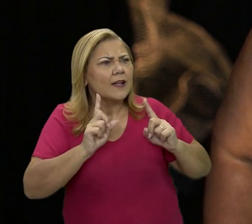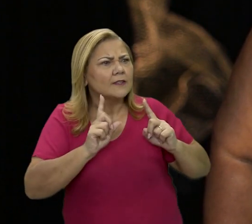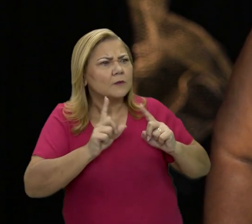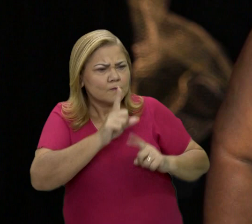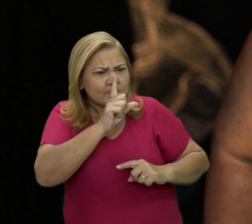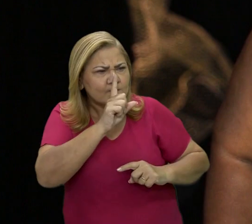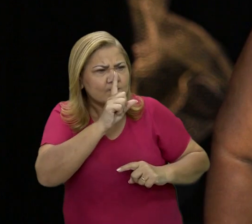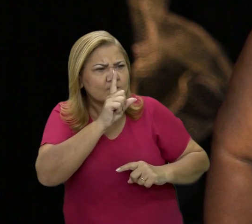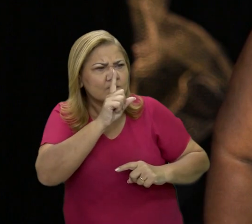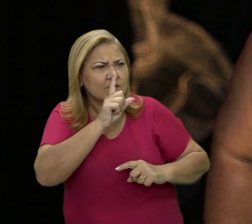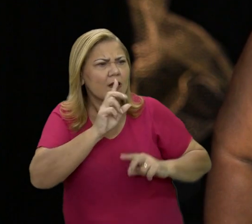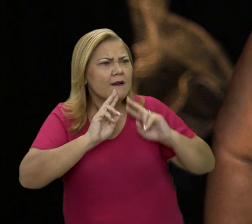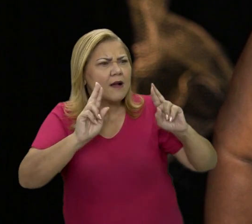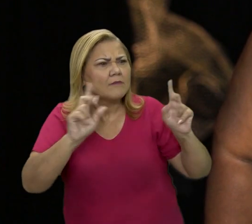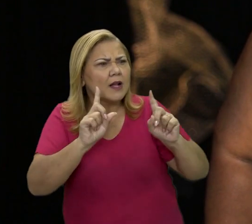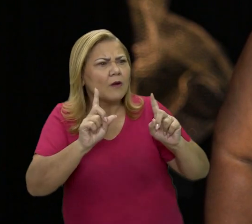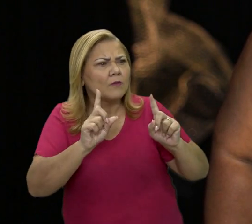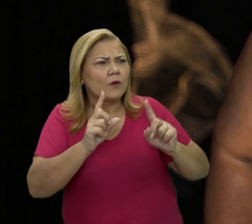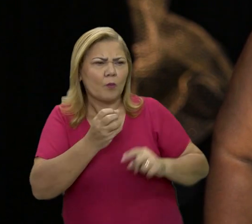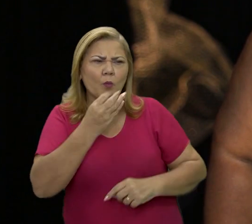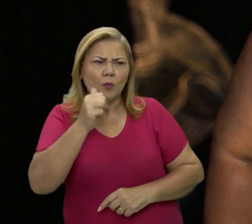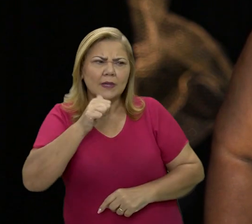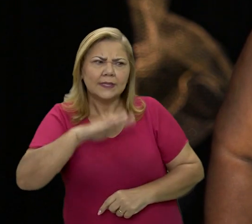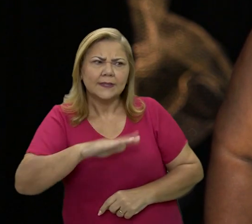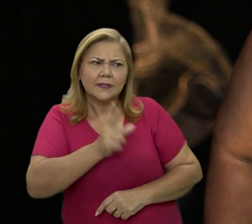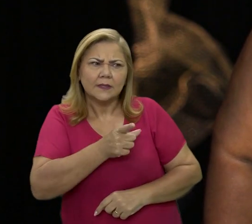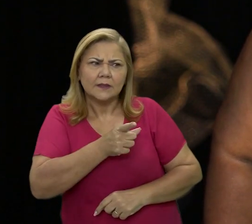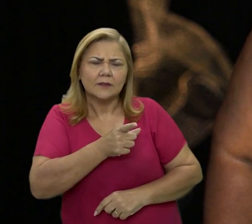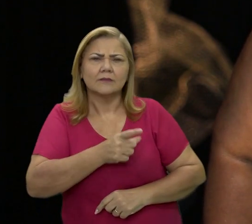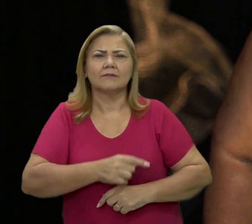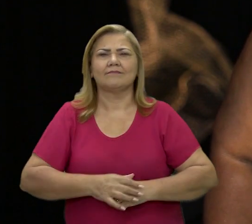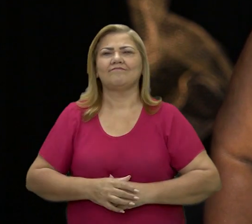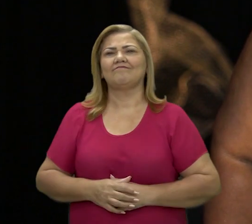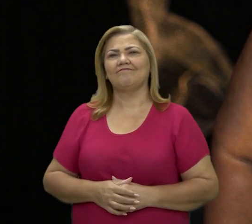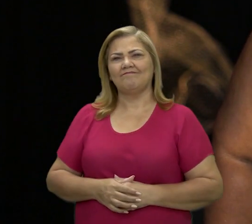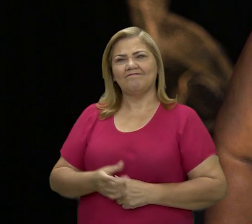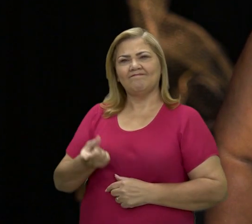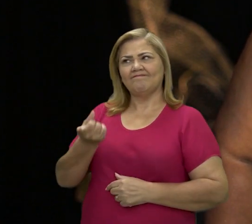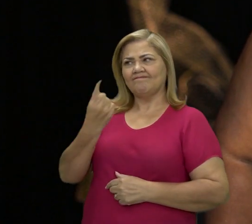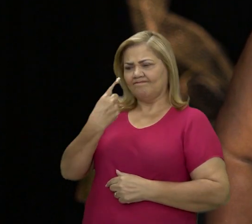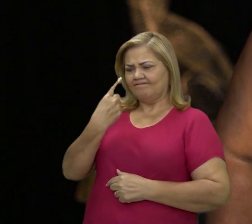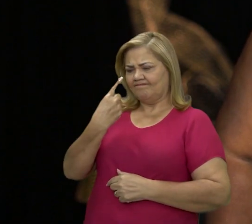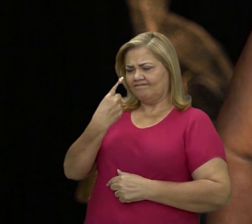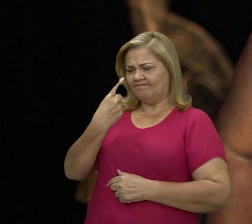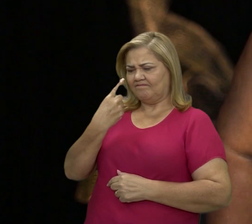tudo, não responde, não resmunga, não reclama. Seja uma boa menina.